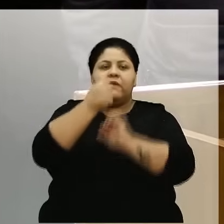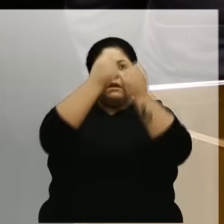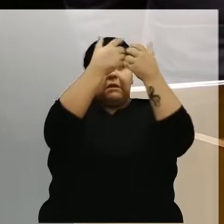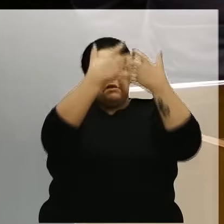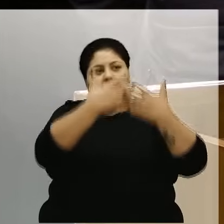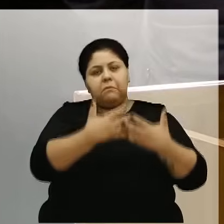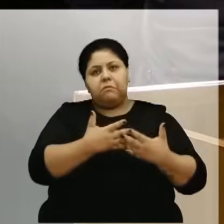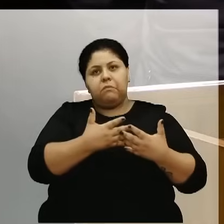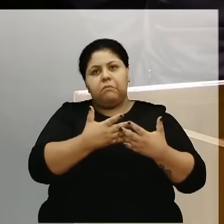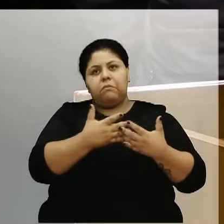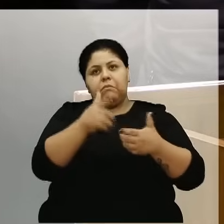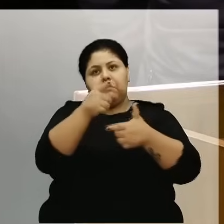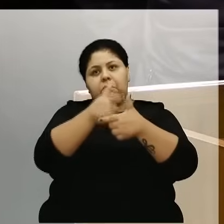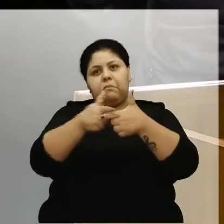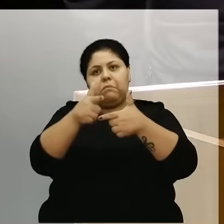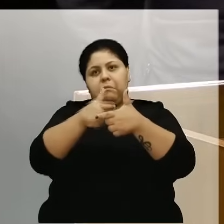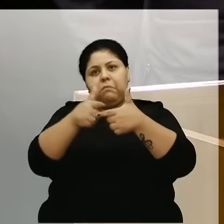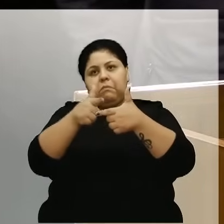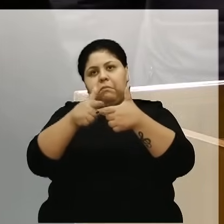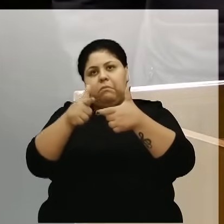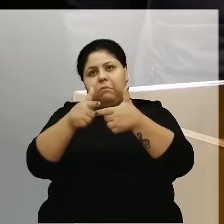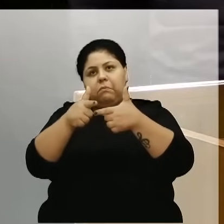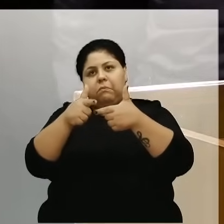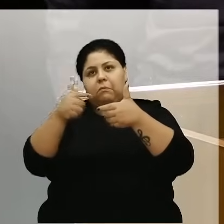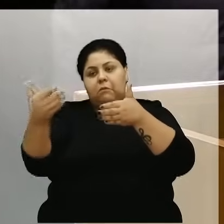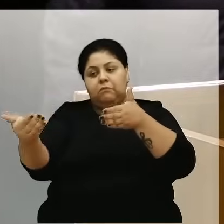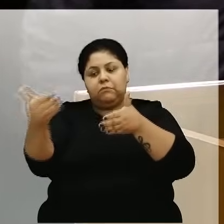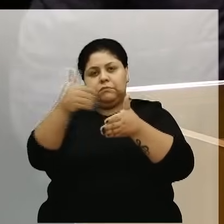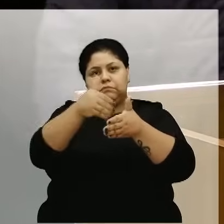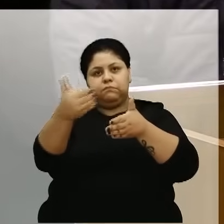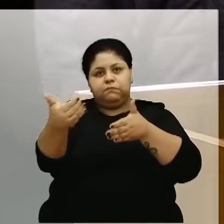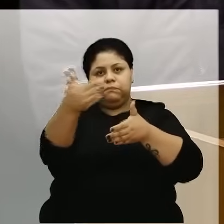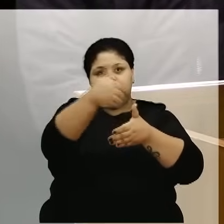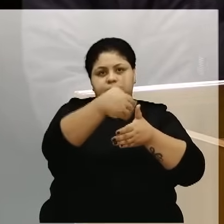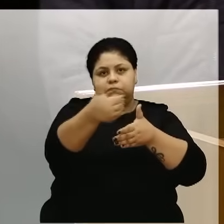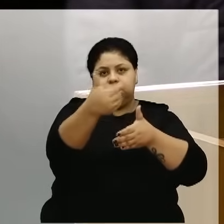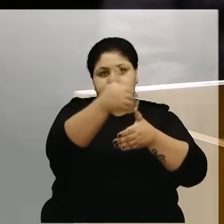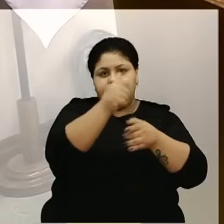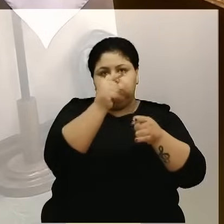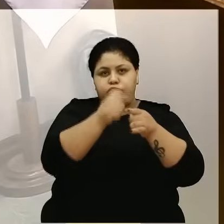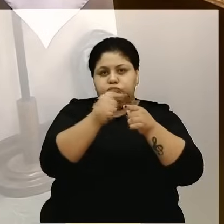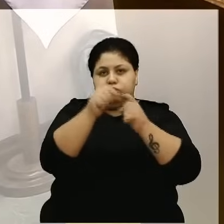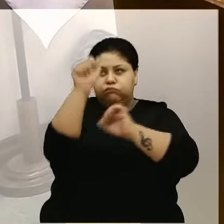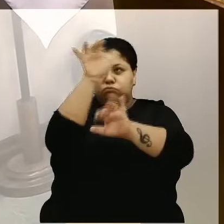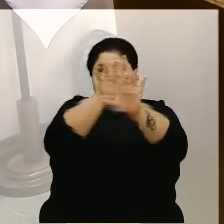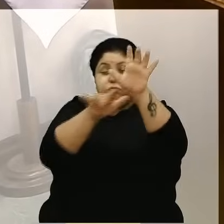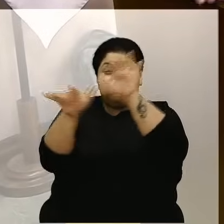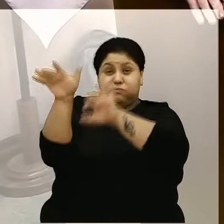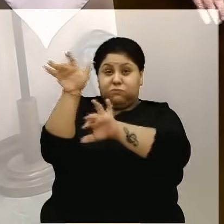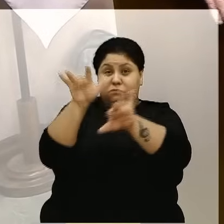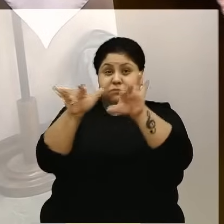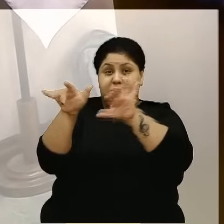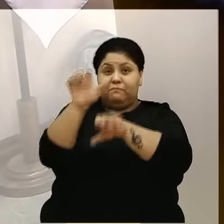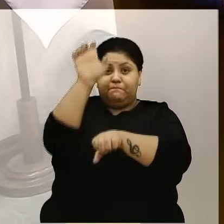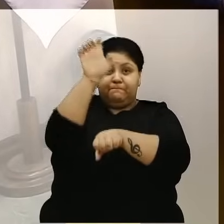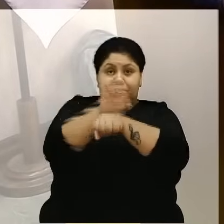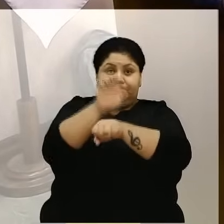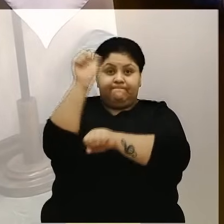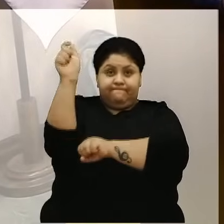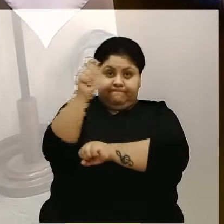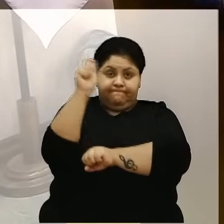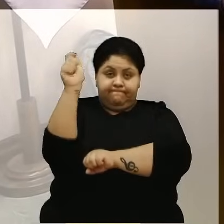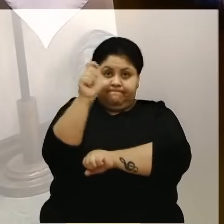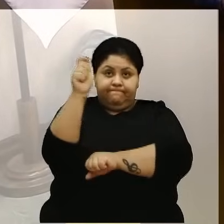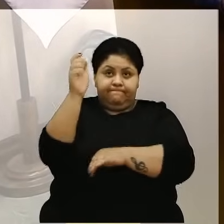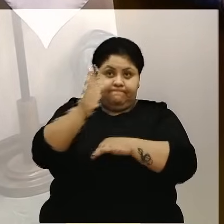socializarmos os problemas de abastecimento que nós estamos tendo em face do evento climático que assola o estado do Rio Grande do Sul,